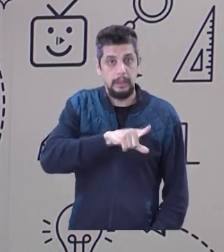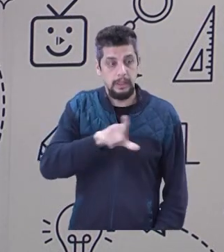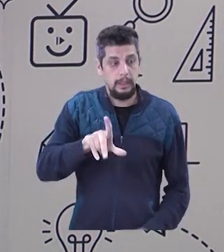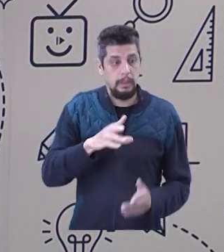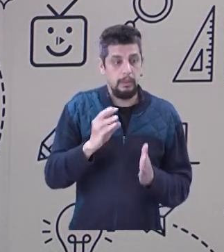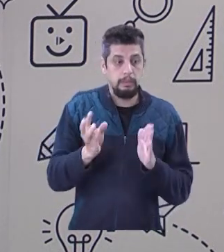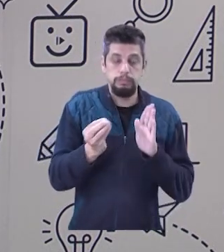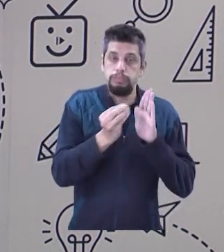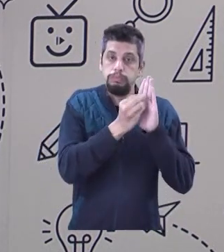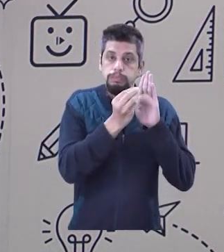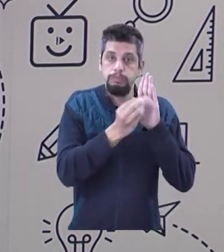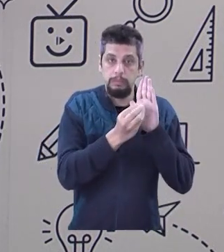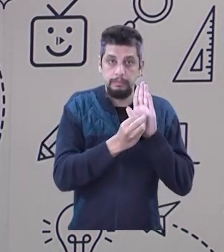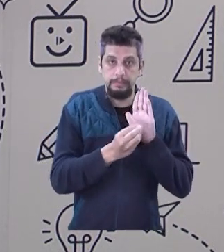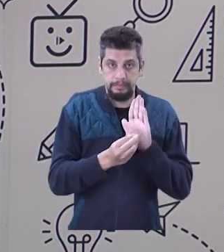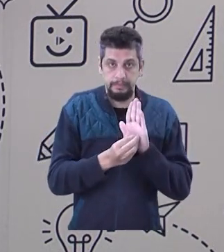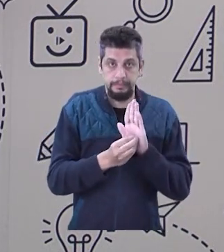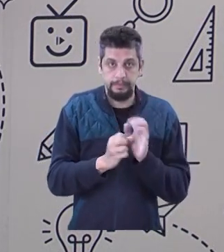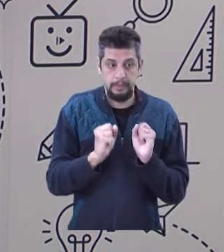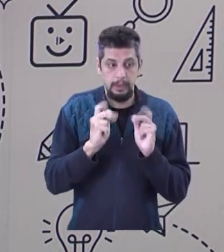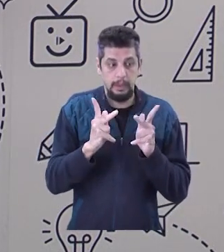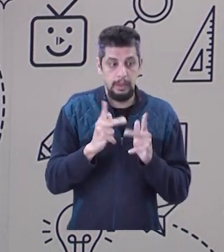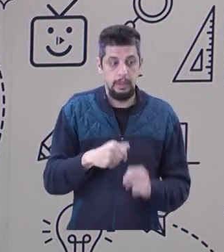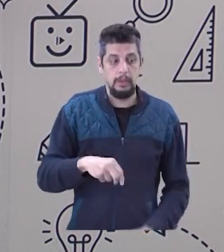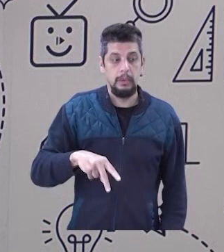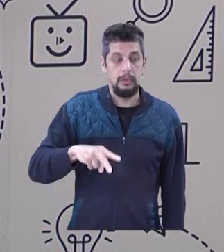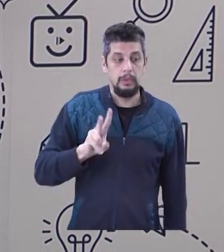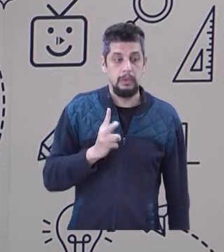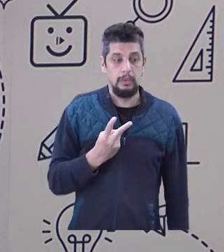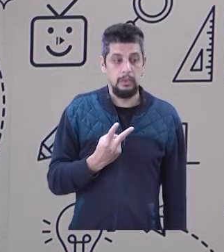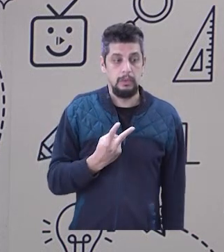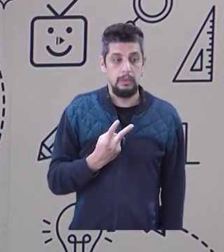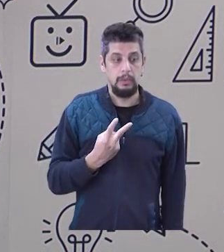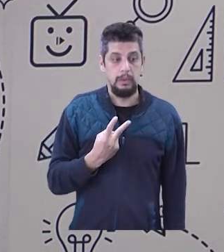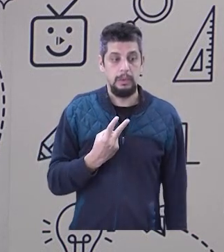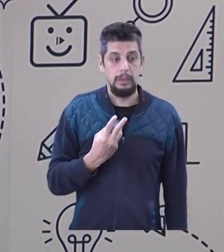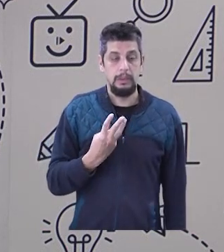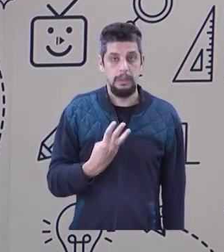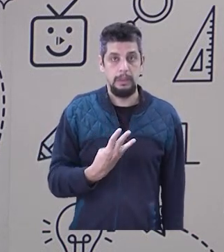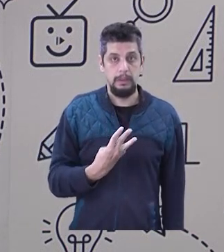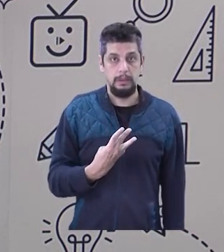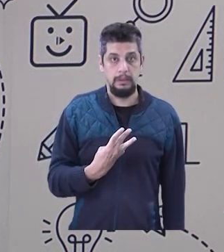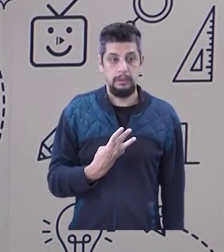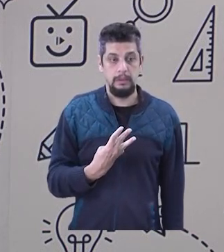Isso mesmo. E daí eu vou preenchendo os demais, né? Isso mesmo. Dois.